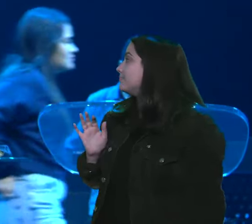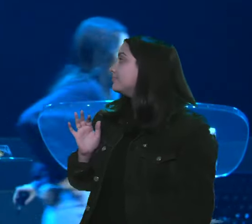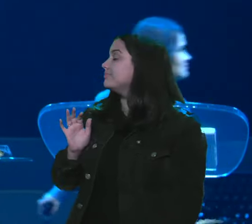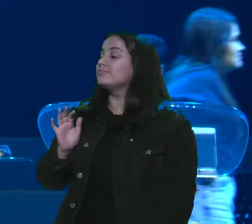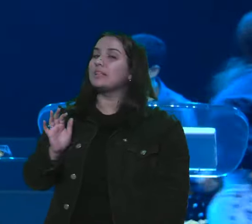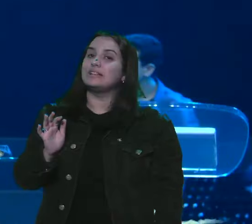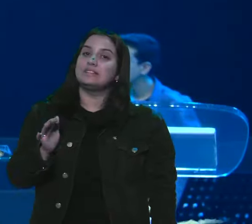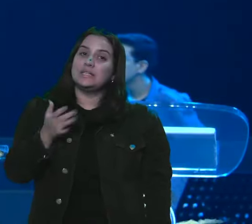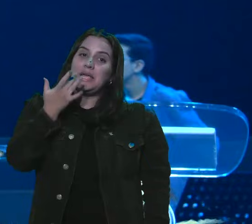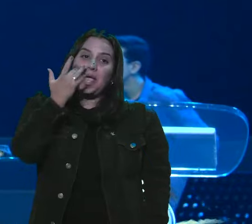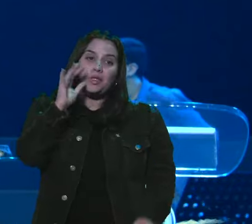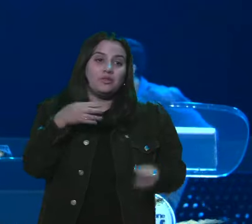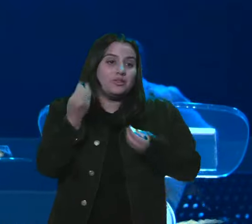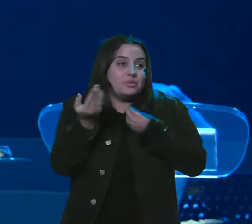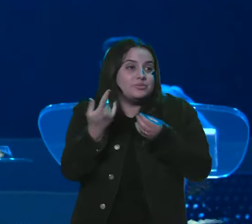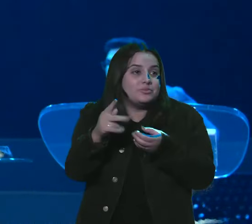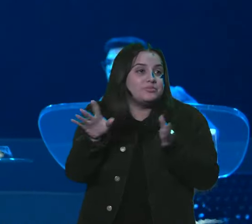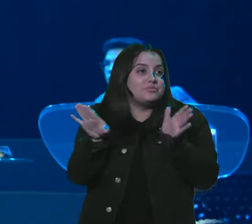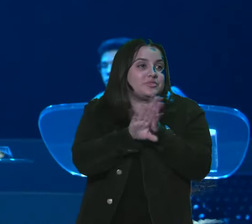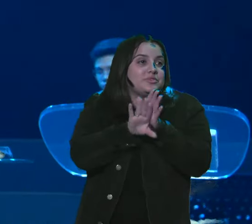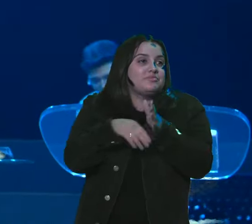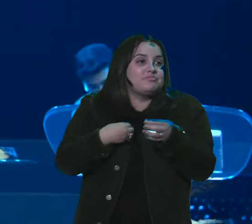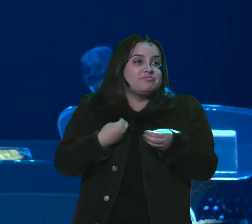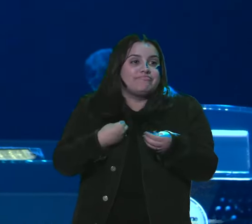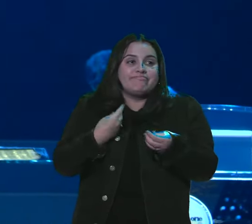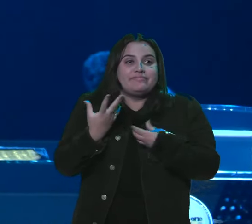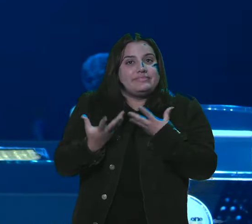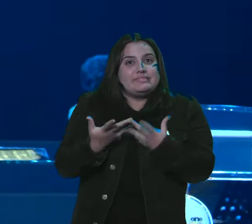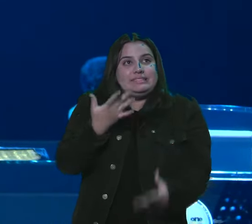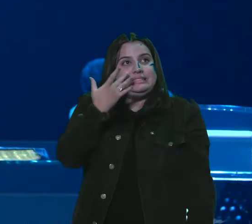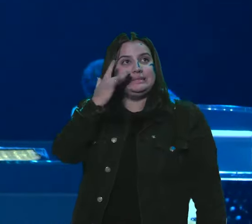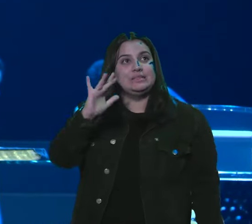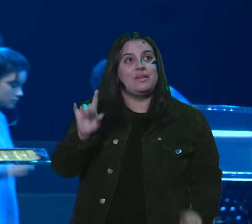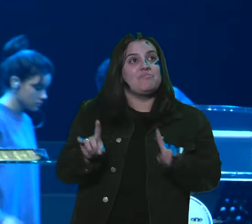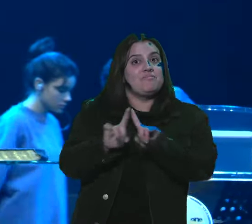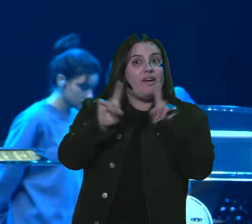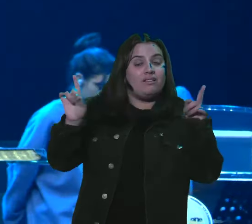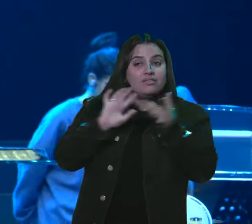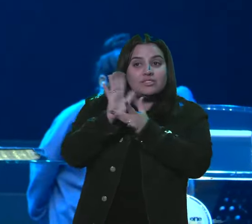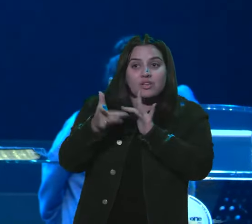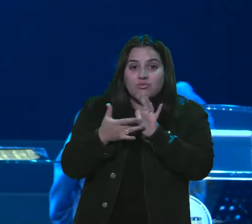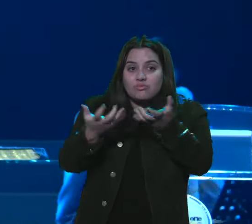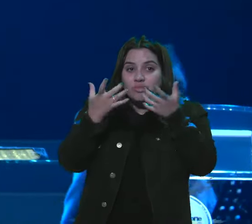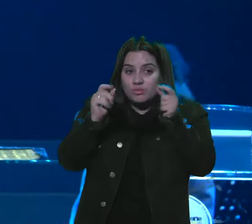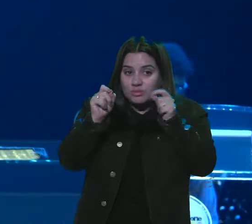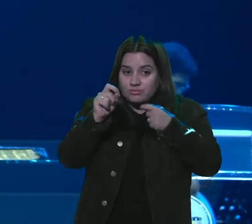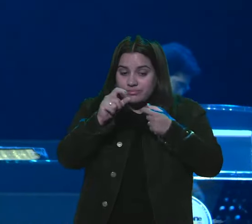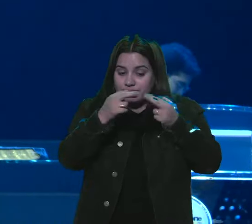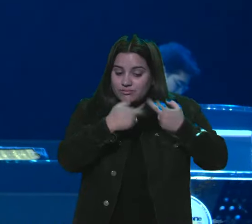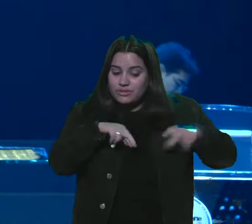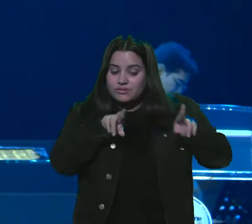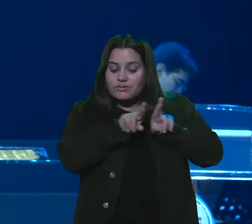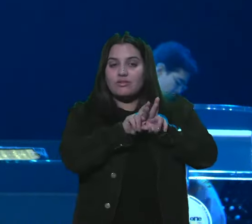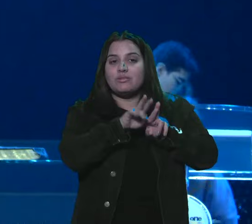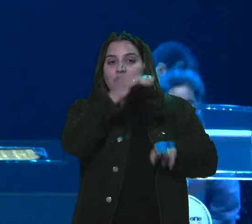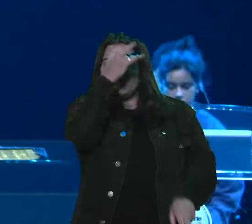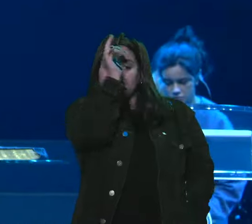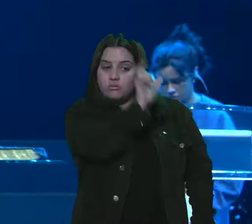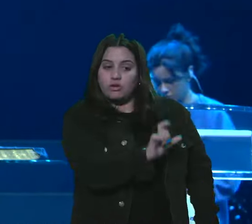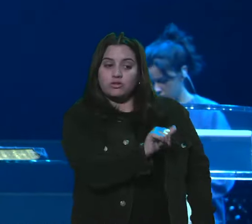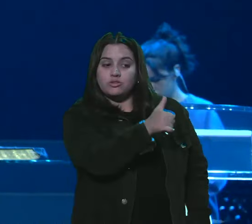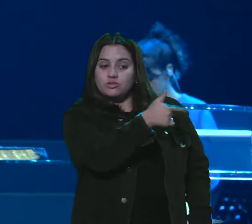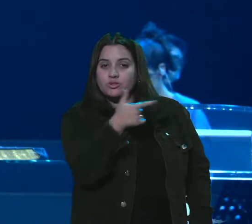Eu não sei como você chegou aqui hoje, mas Jesus quer restaurar pessoas de 12